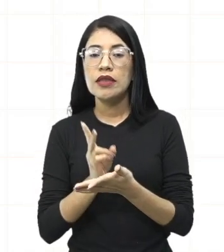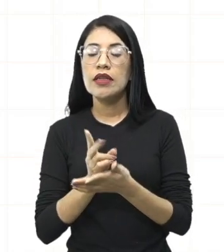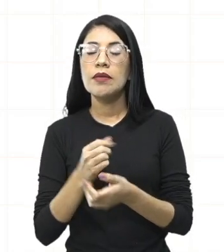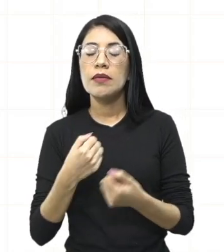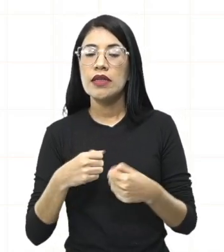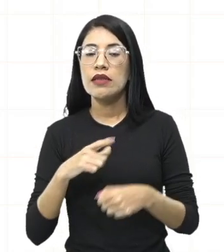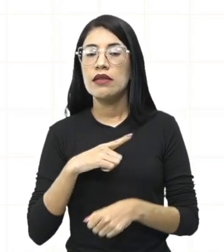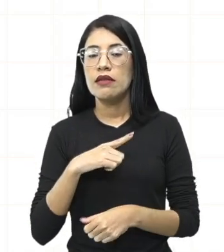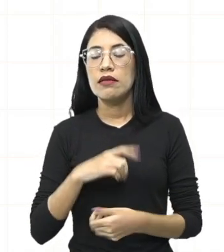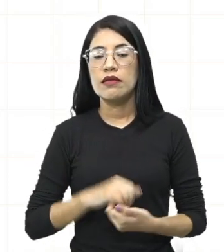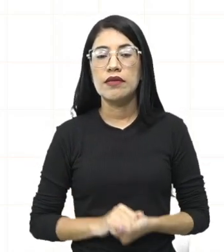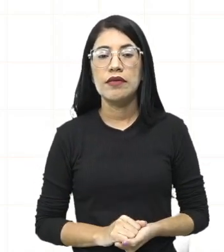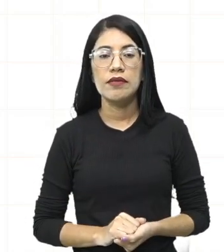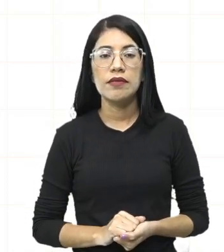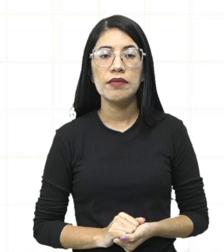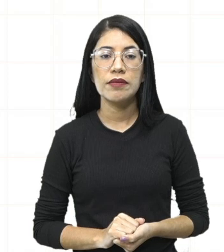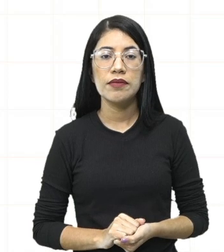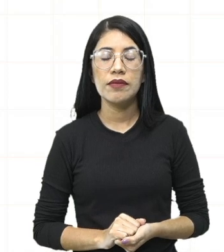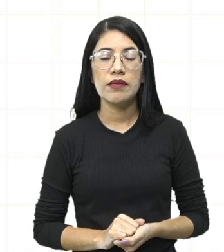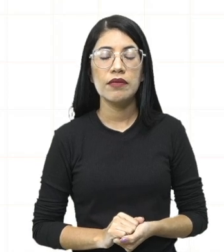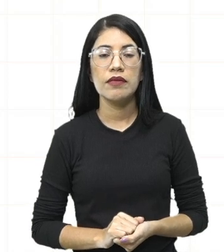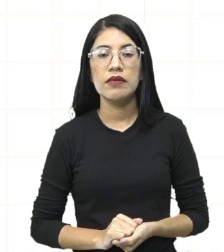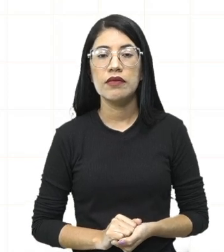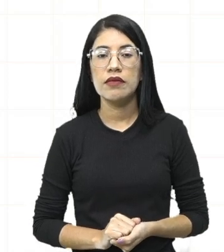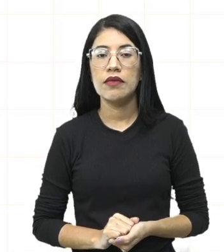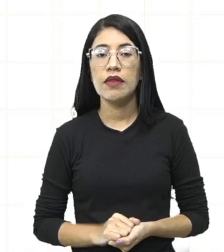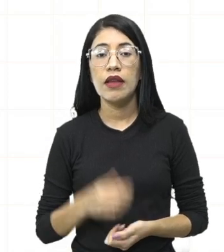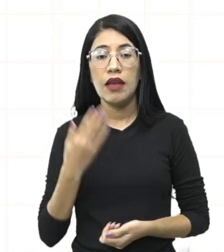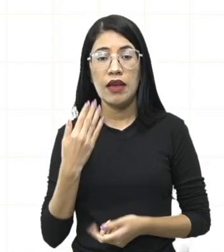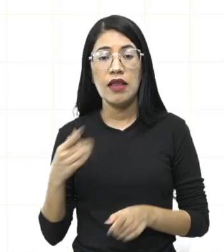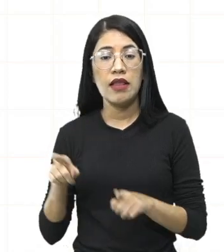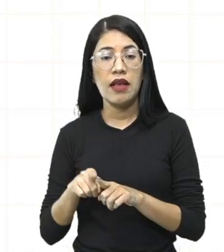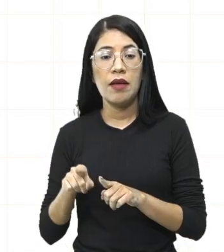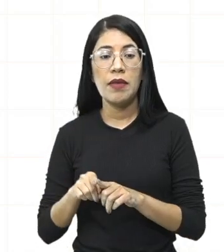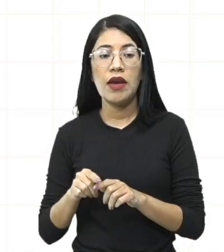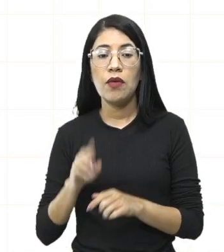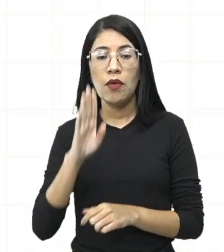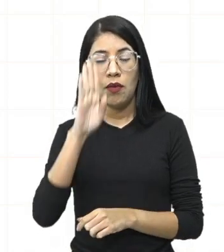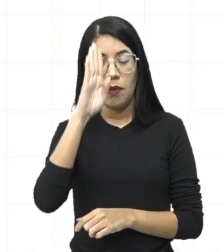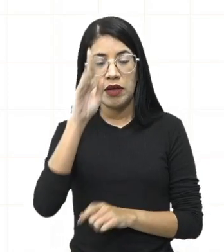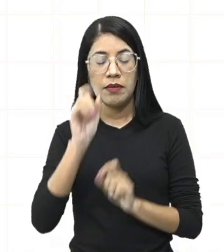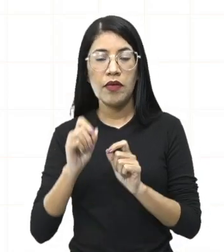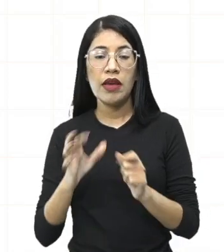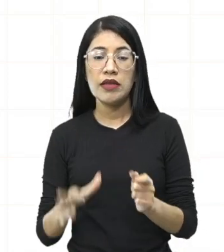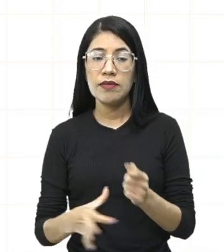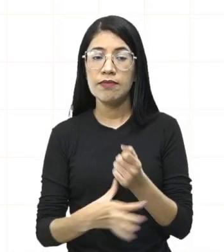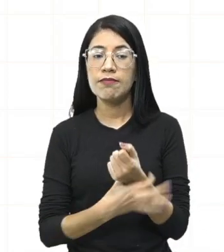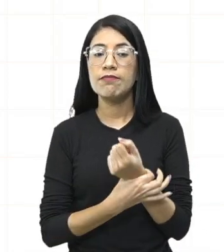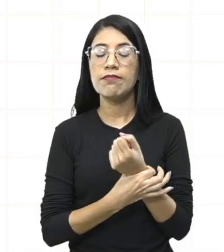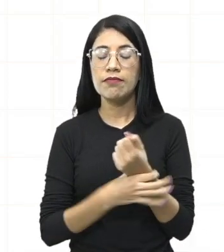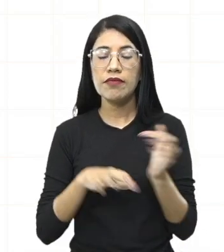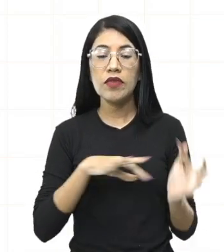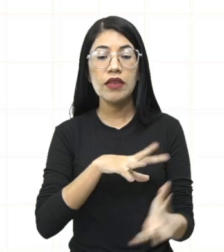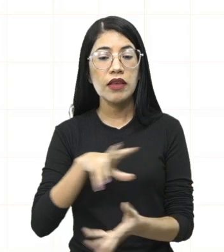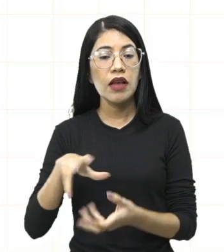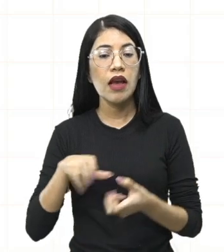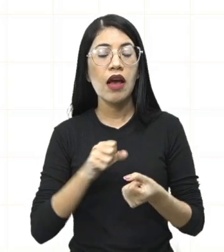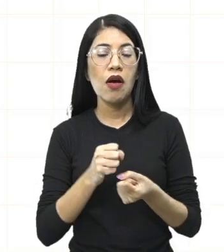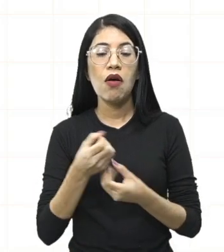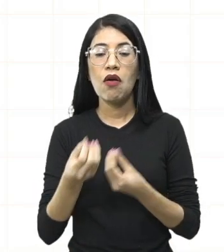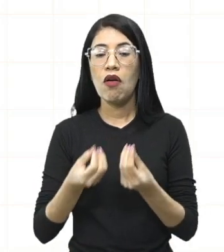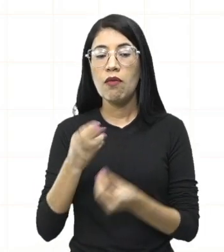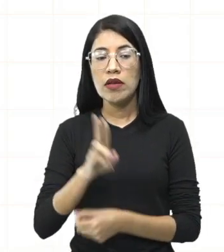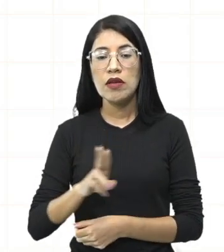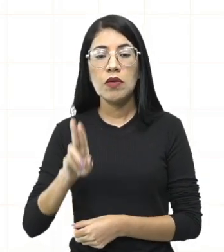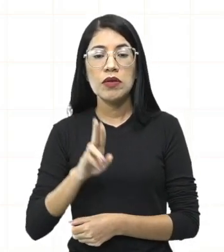dessa categoria, tá bom? E aqui nós temos, olha, assegurar a sustentabilidade do uso dos